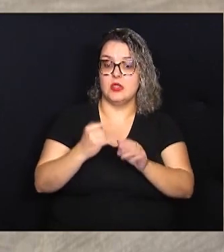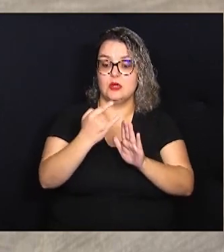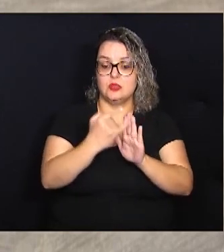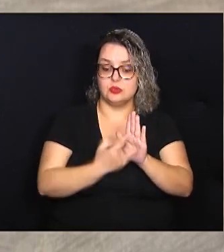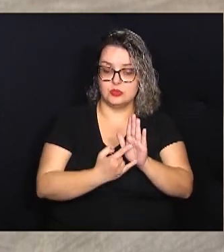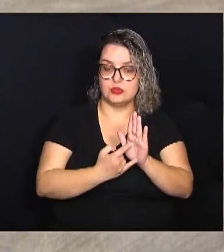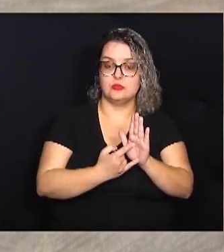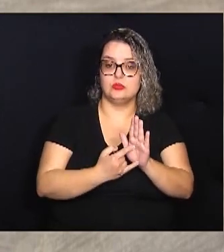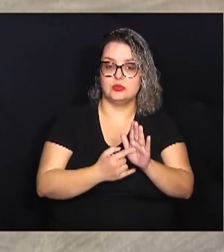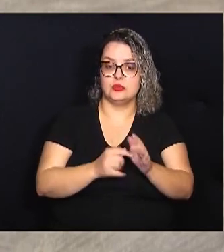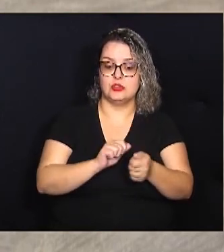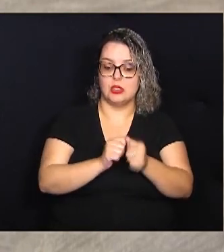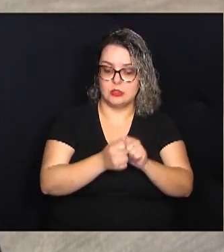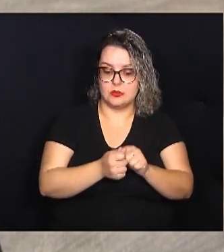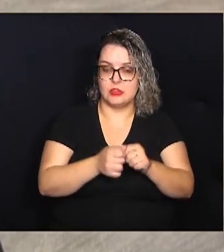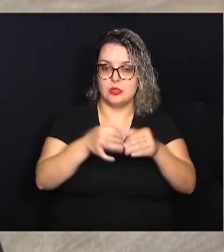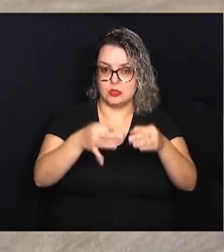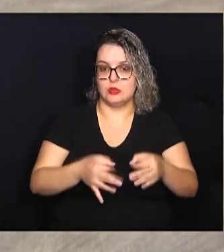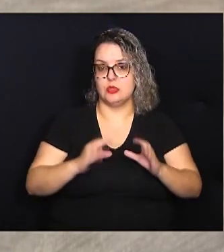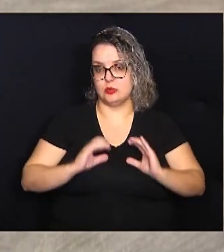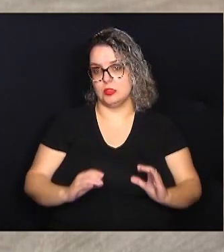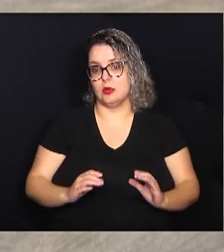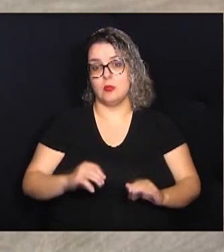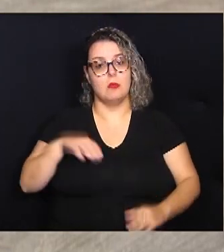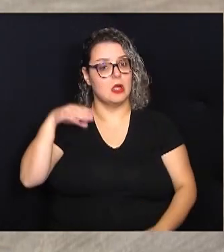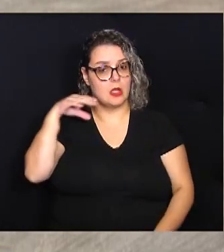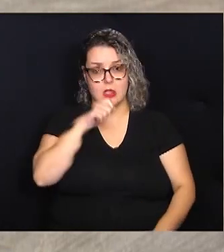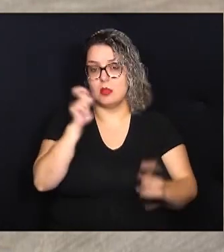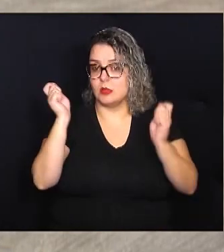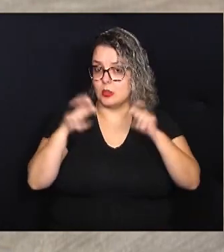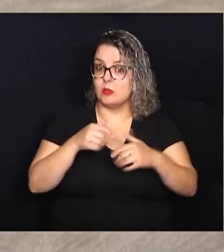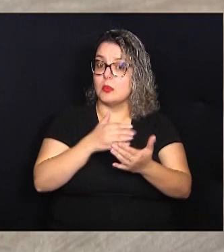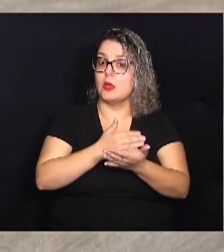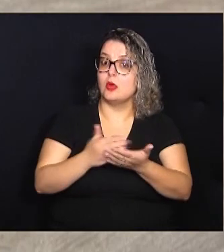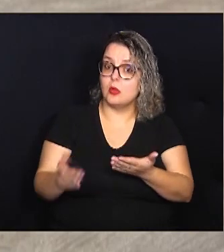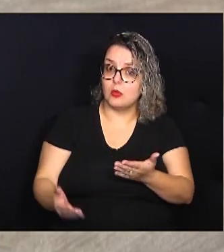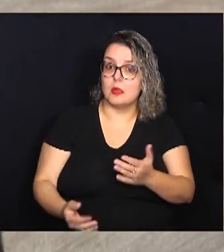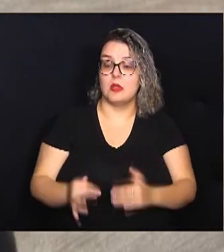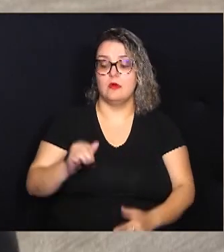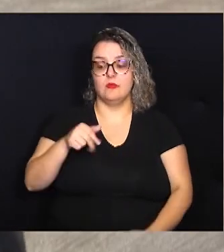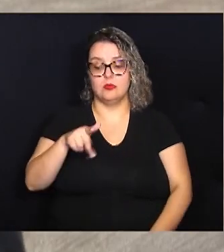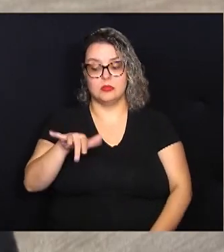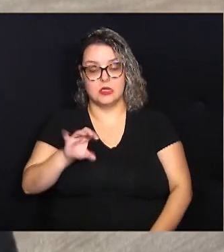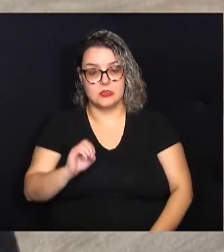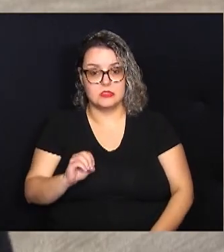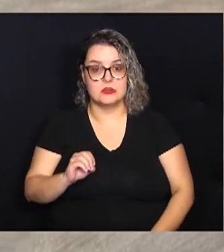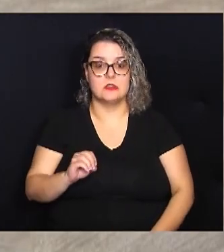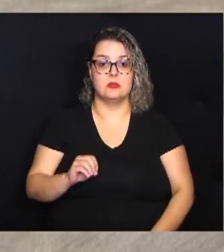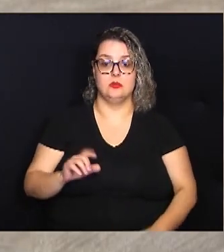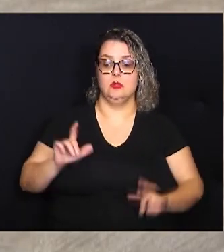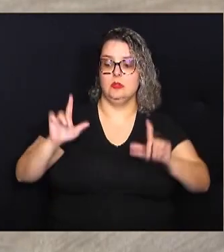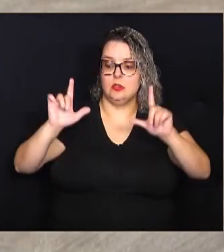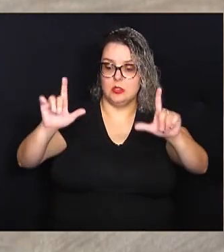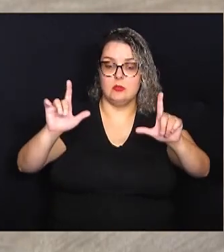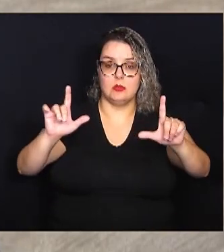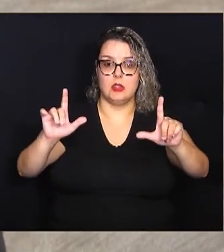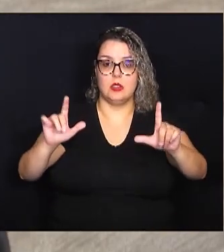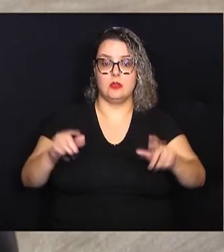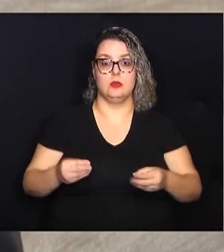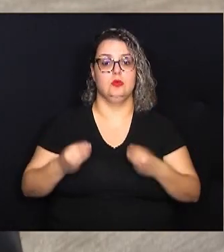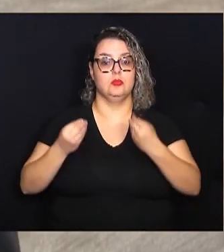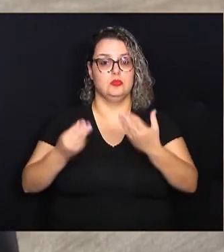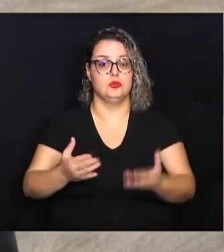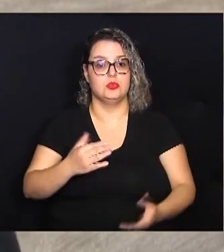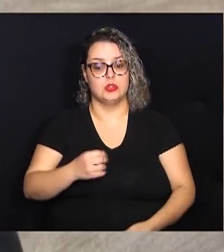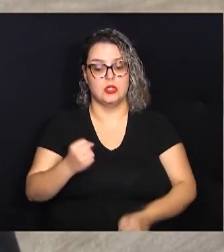conduta, para que seja feito o mais rápido possível, onde já comece as fundações, seja colocada a placa com o prazo de entrega